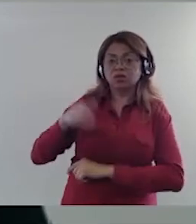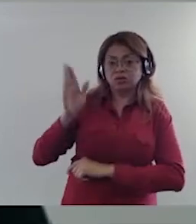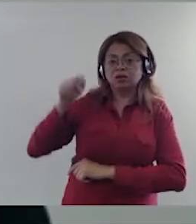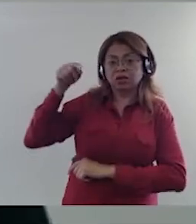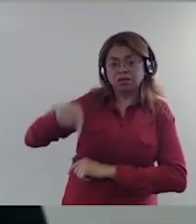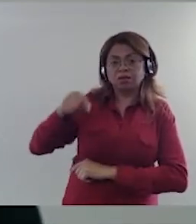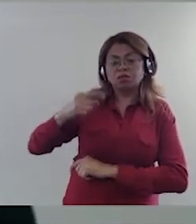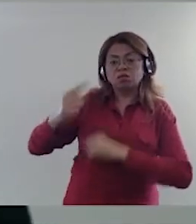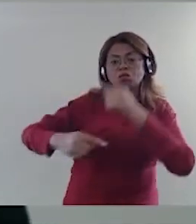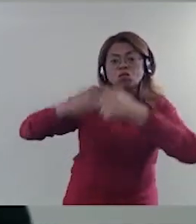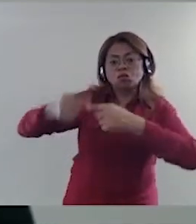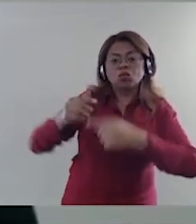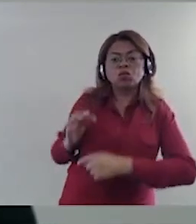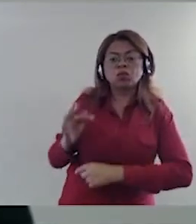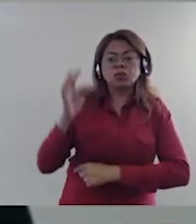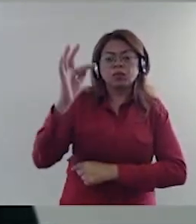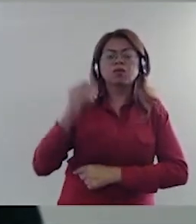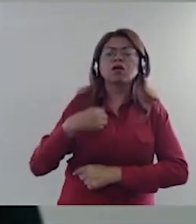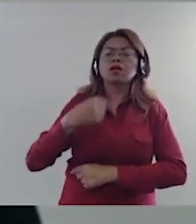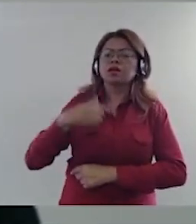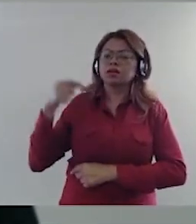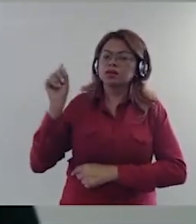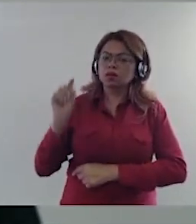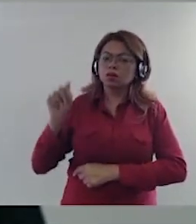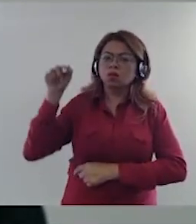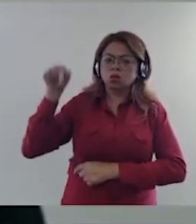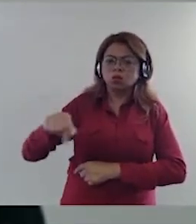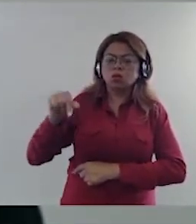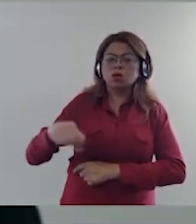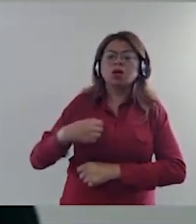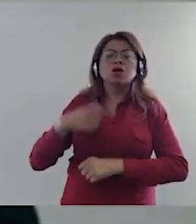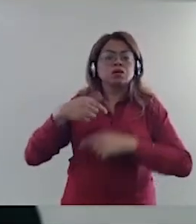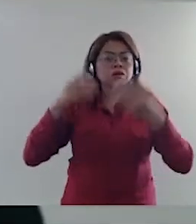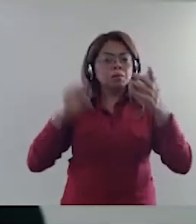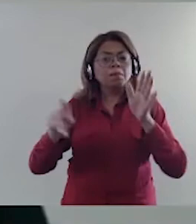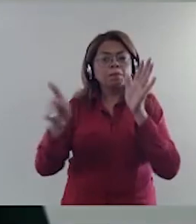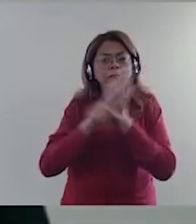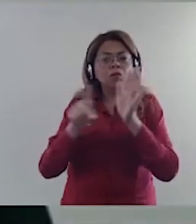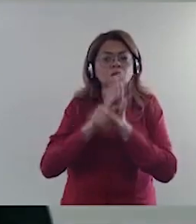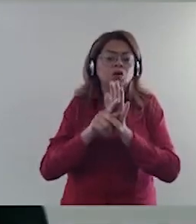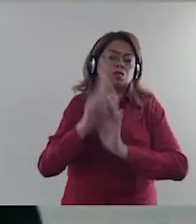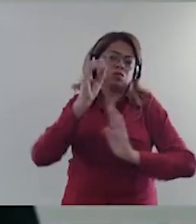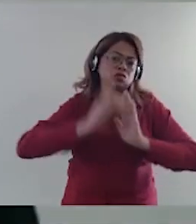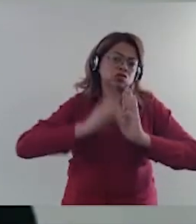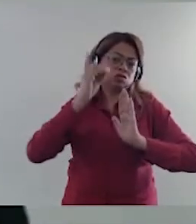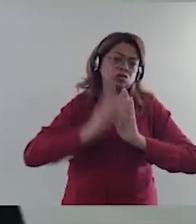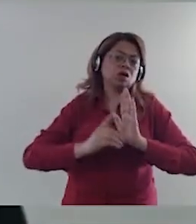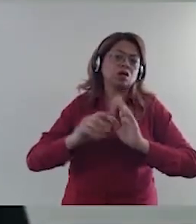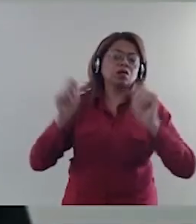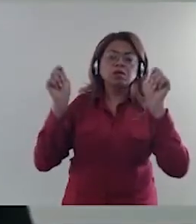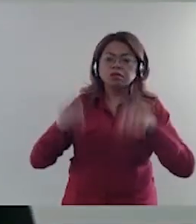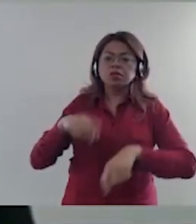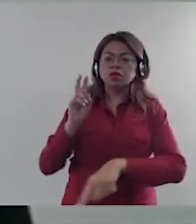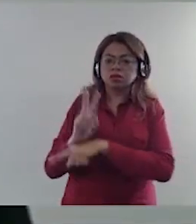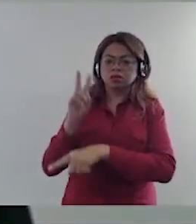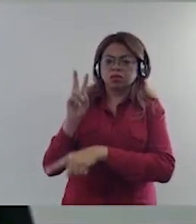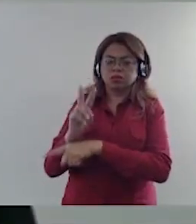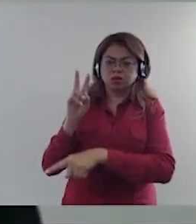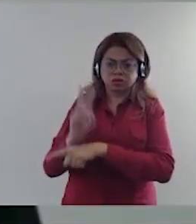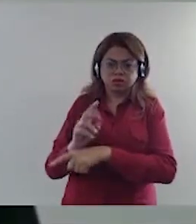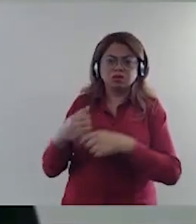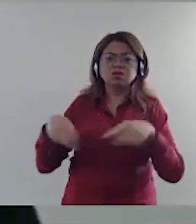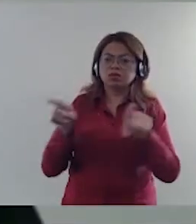pessoas. Que, portanto, são sujeitos de direito e que são protegidos e são